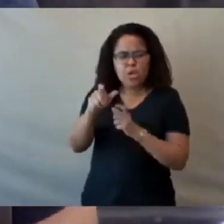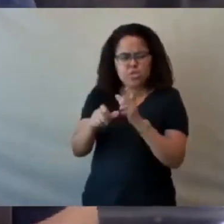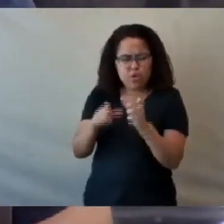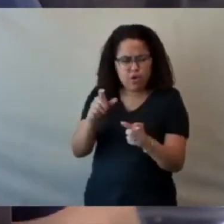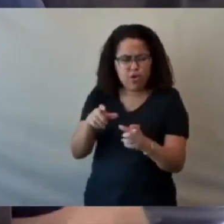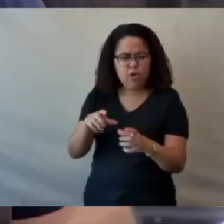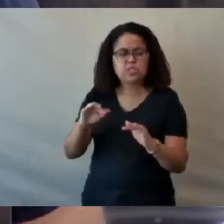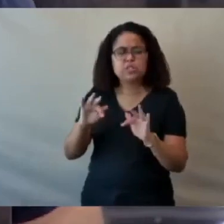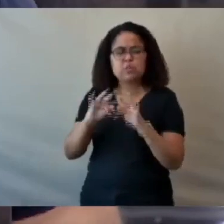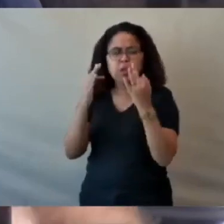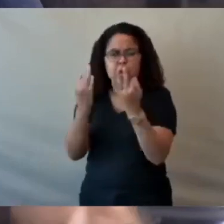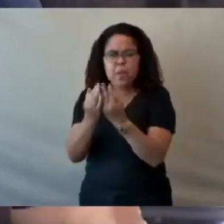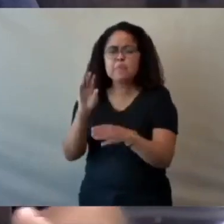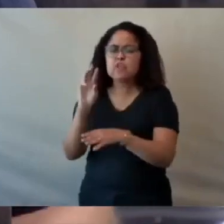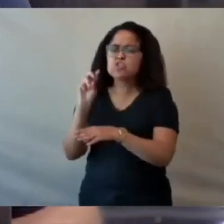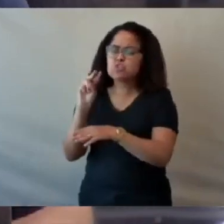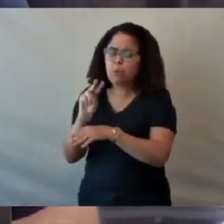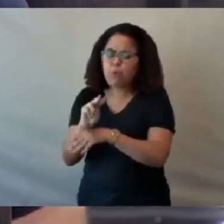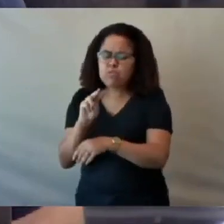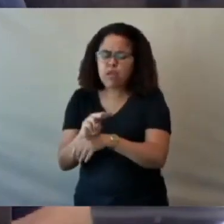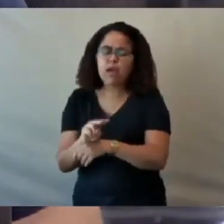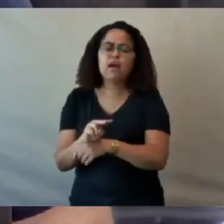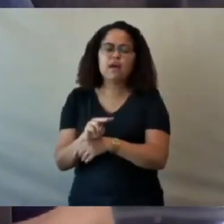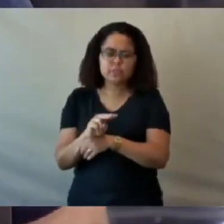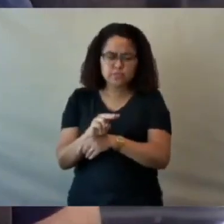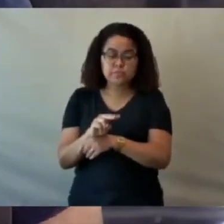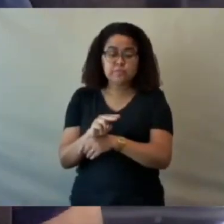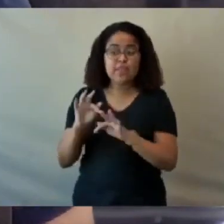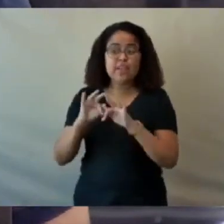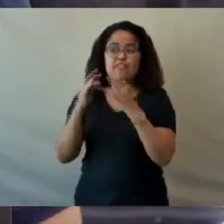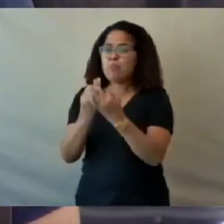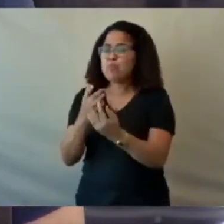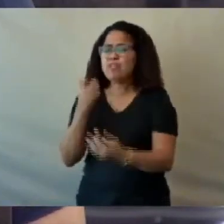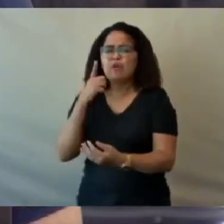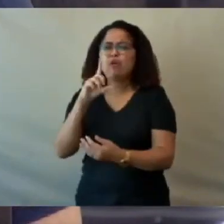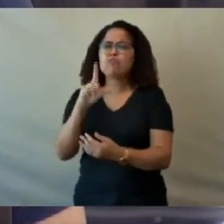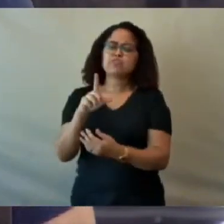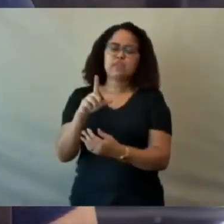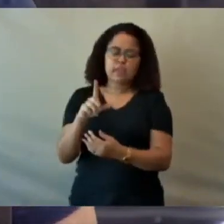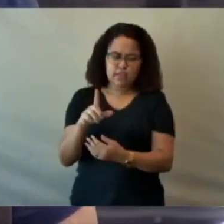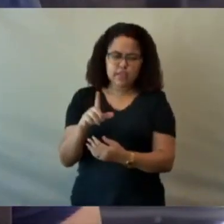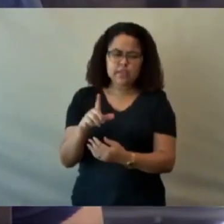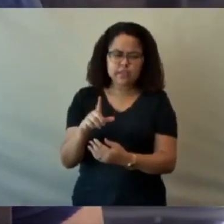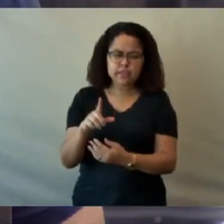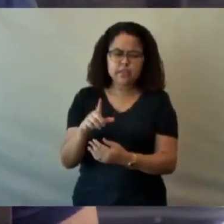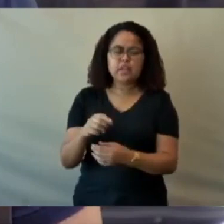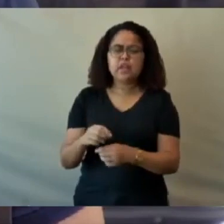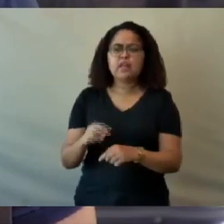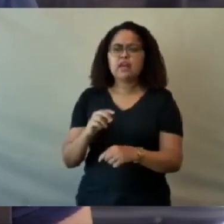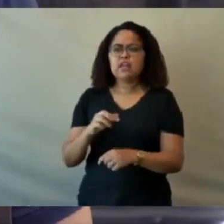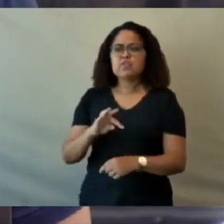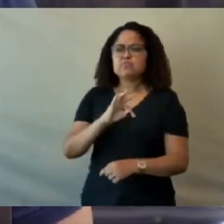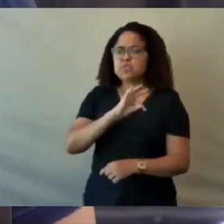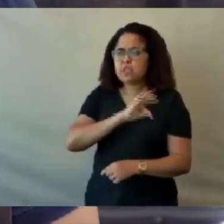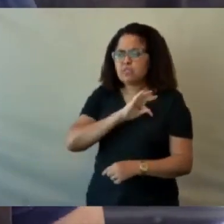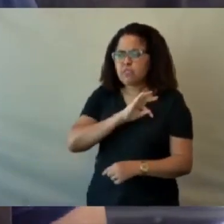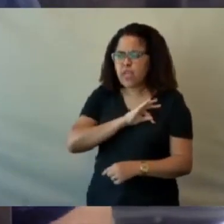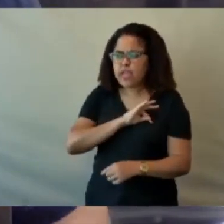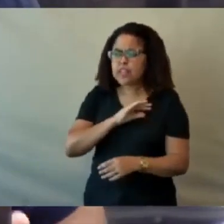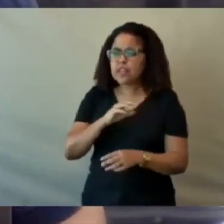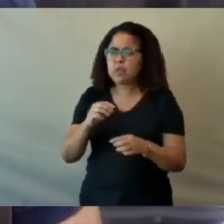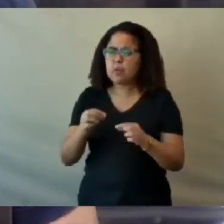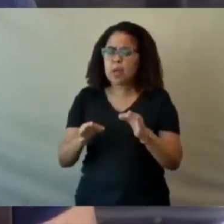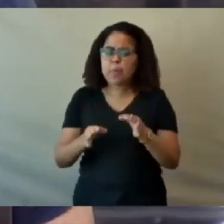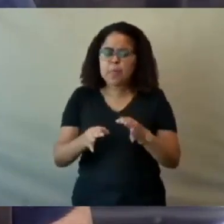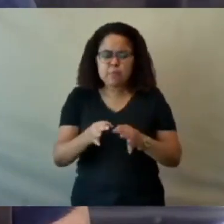consegue dar aqueles cuidados tecnicamente da forma que tem que ser e a Cláudia levantou para a gente aqui